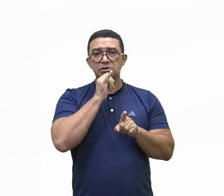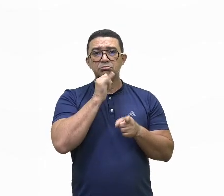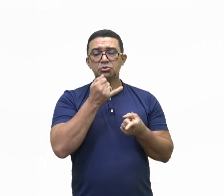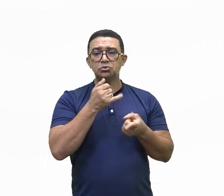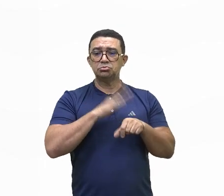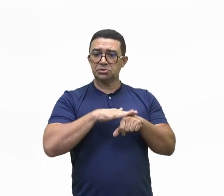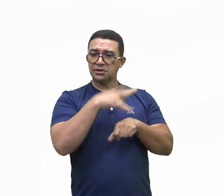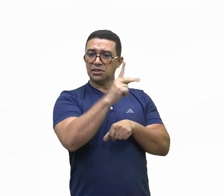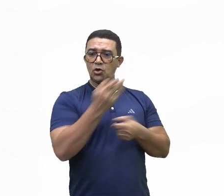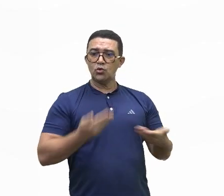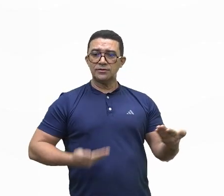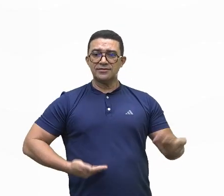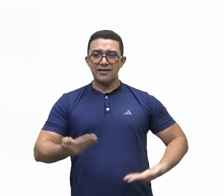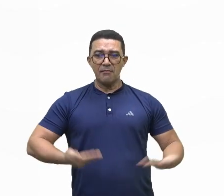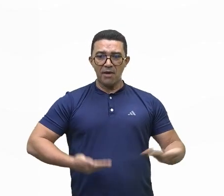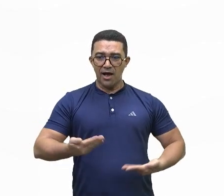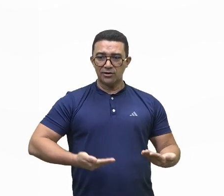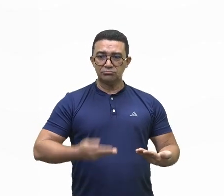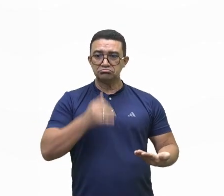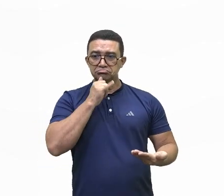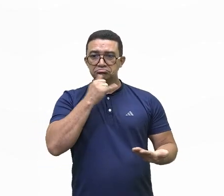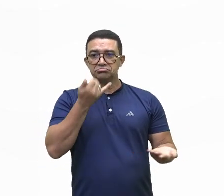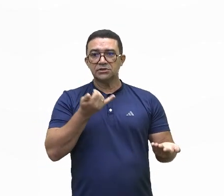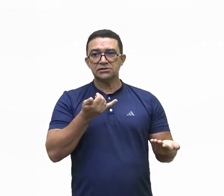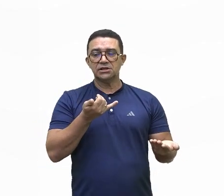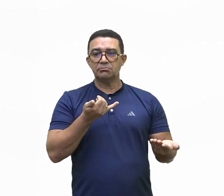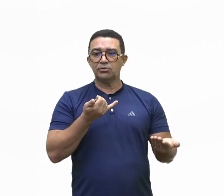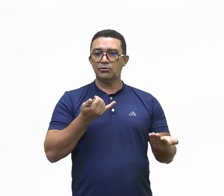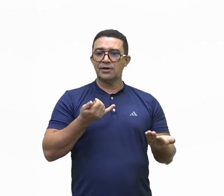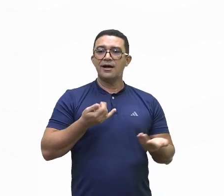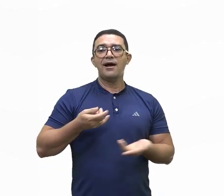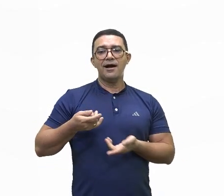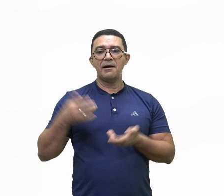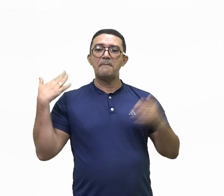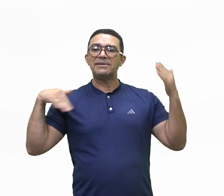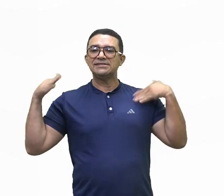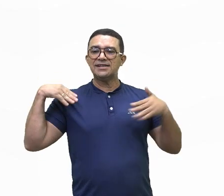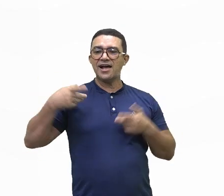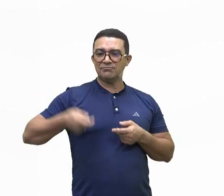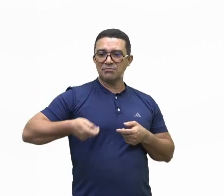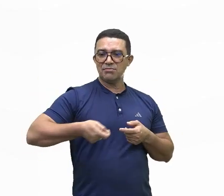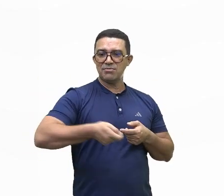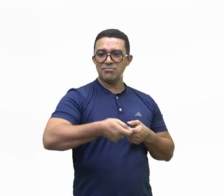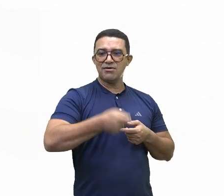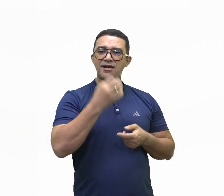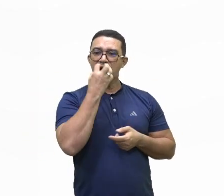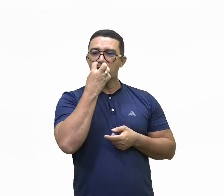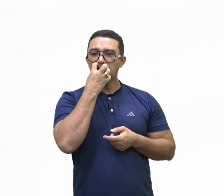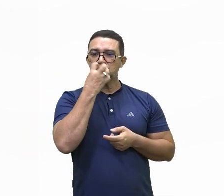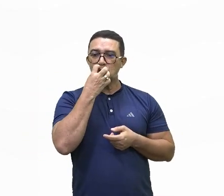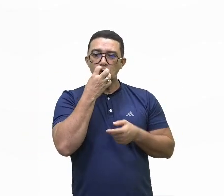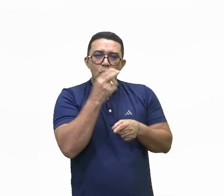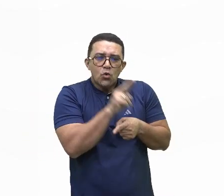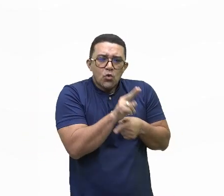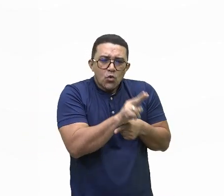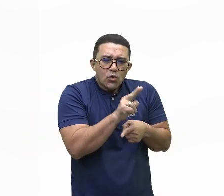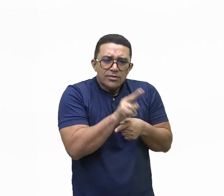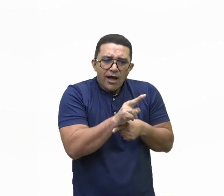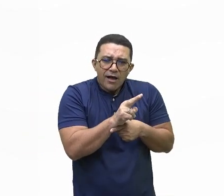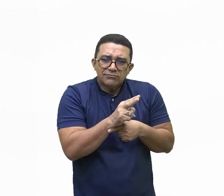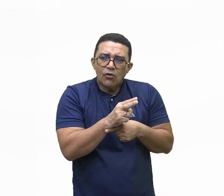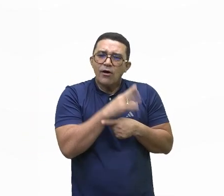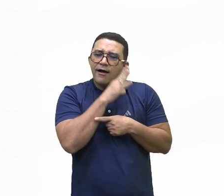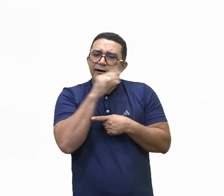oferecer o seu trabalho, por exemplo, para passear com um pet, para cuidar de crianças, se você tiver experiência.